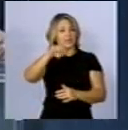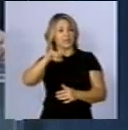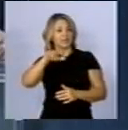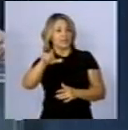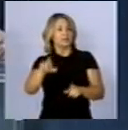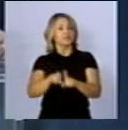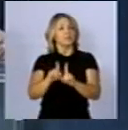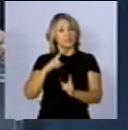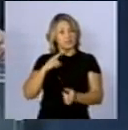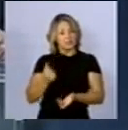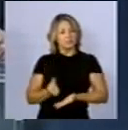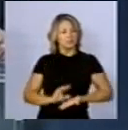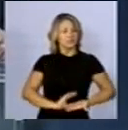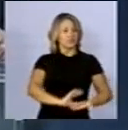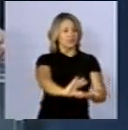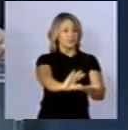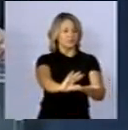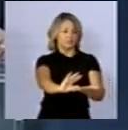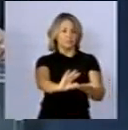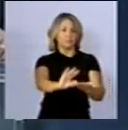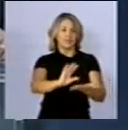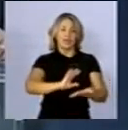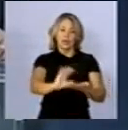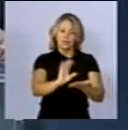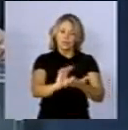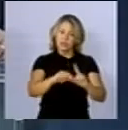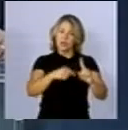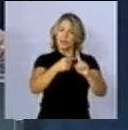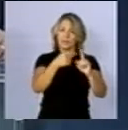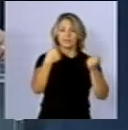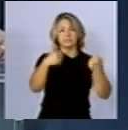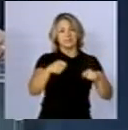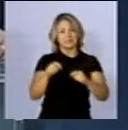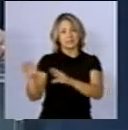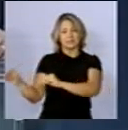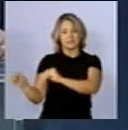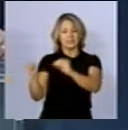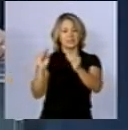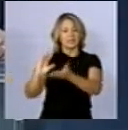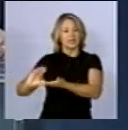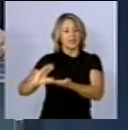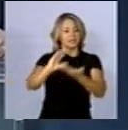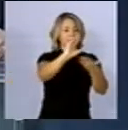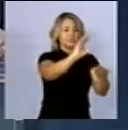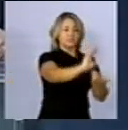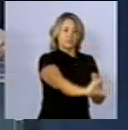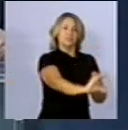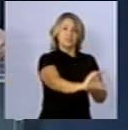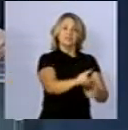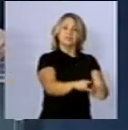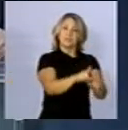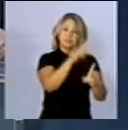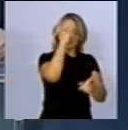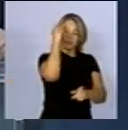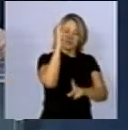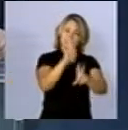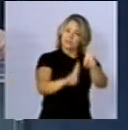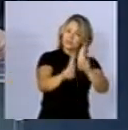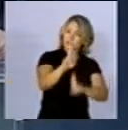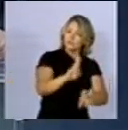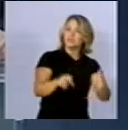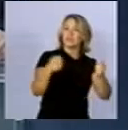receita. Essa receita adicional seria automaticamente transferida para as tarifas dos consumidores finais que teriam